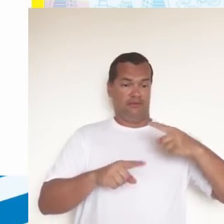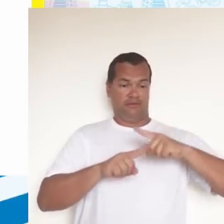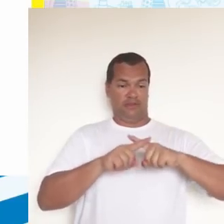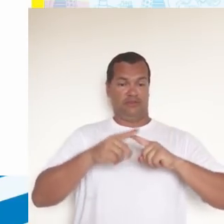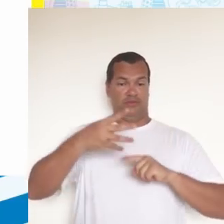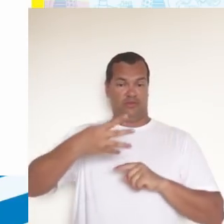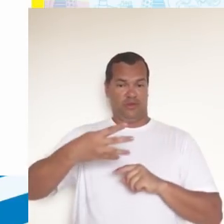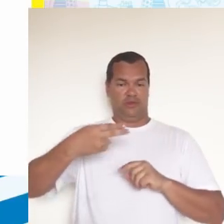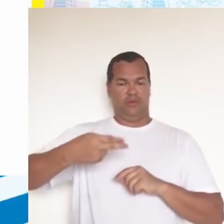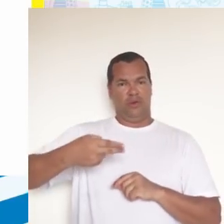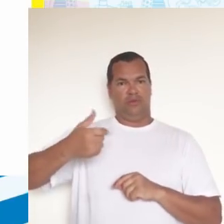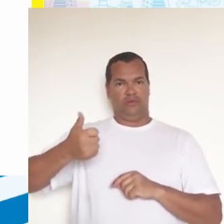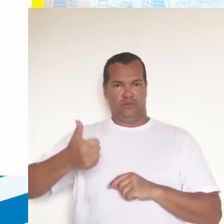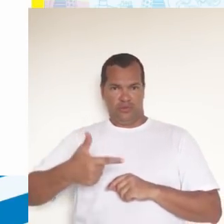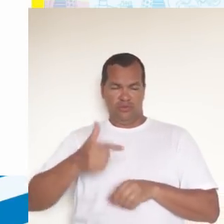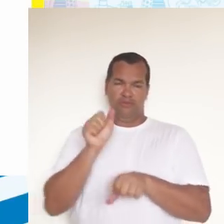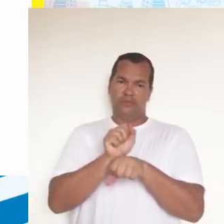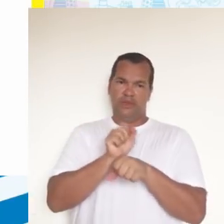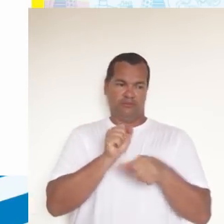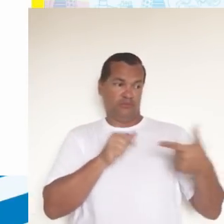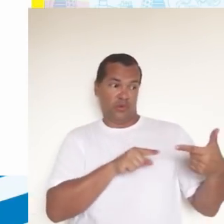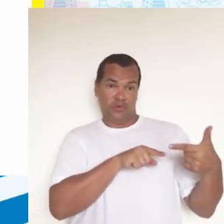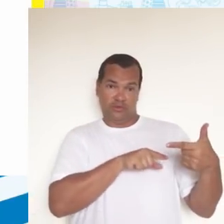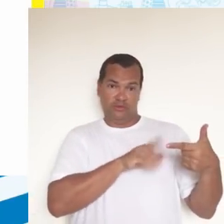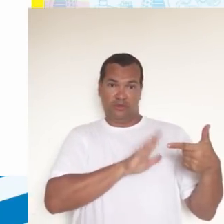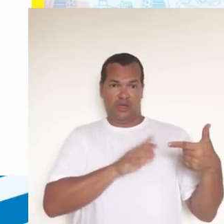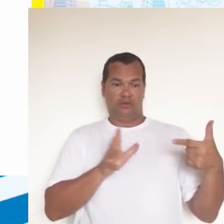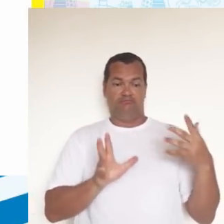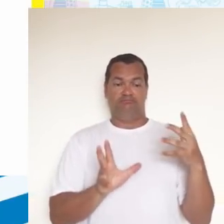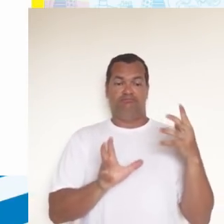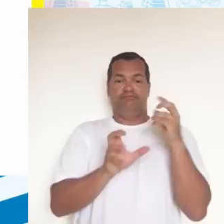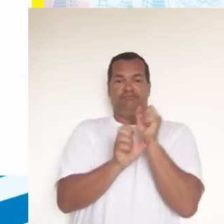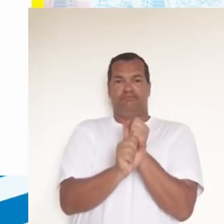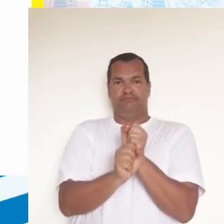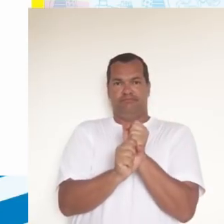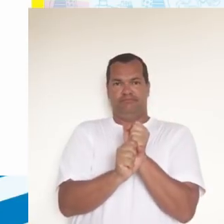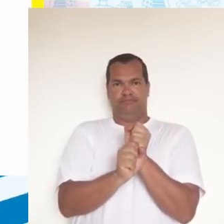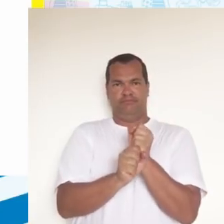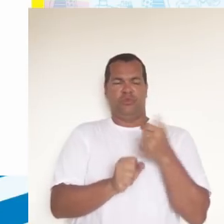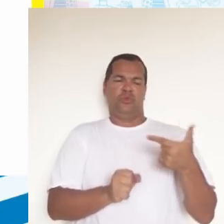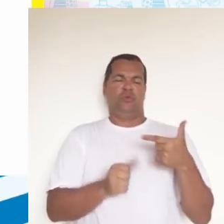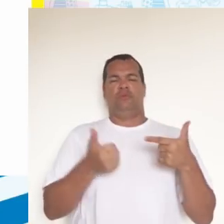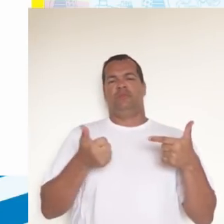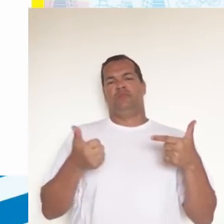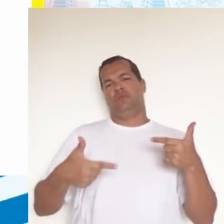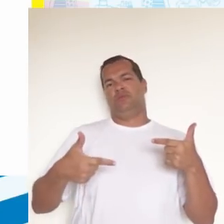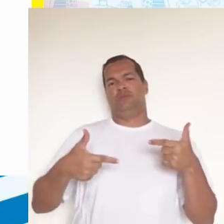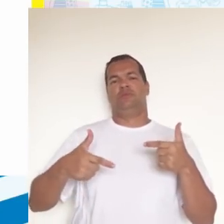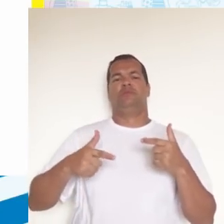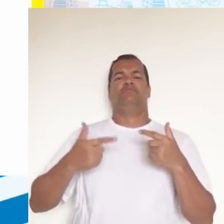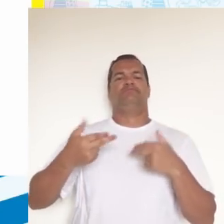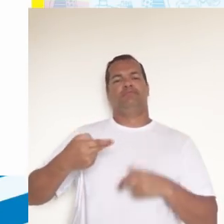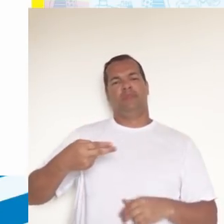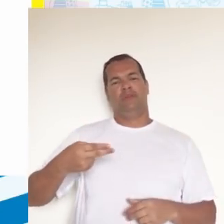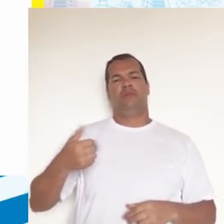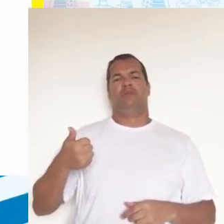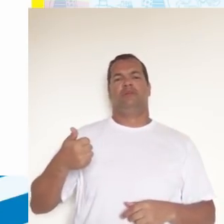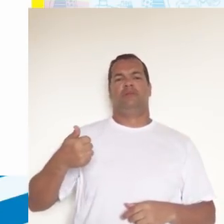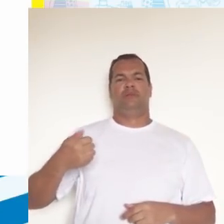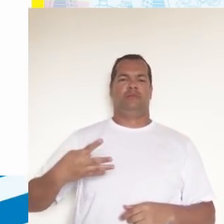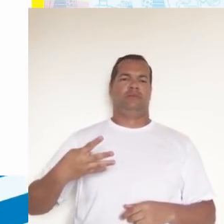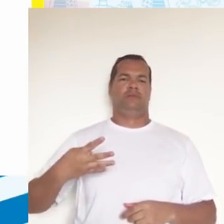a 12, esperamos o 2 ali no cantinho, juntamos ali 2 mais 12, finalizamos então